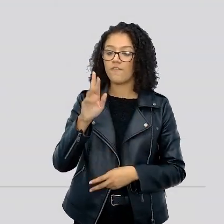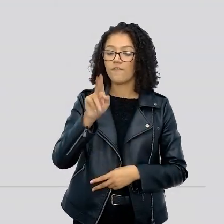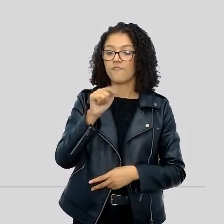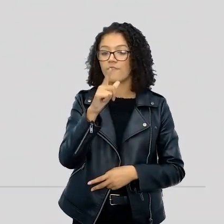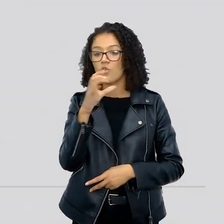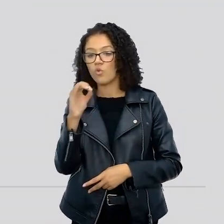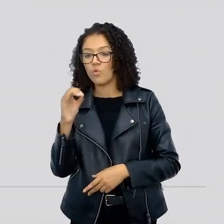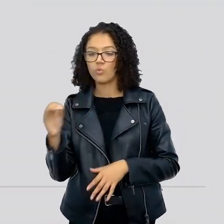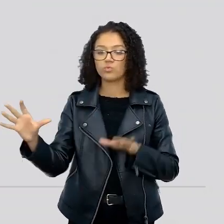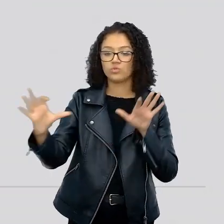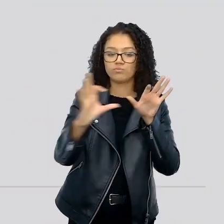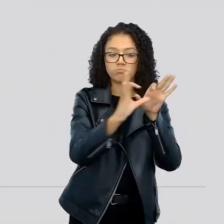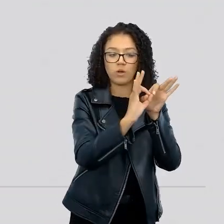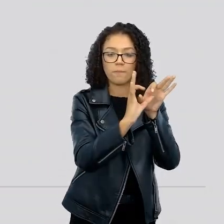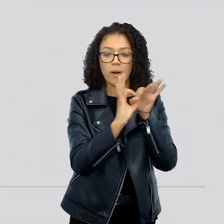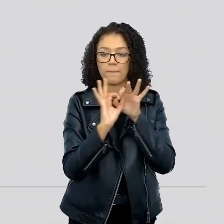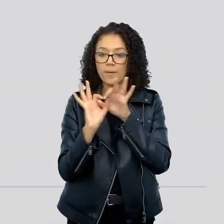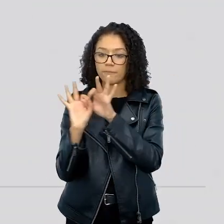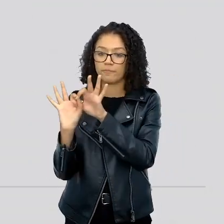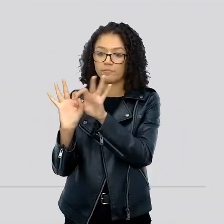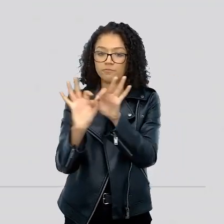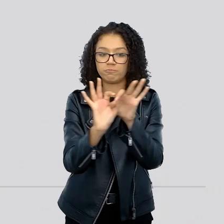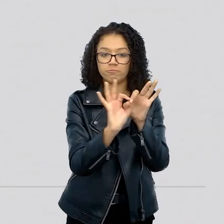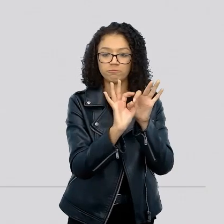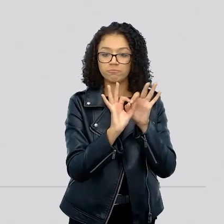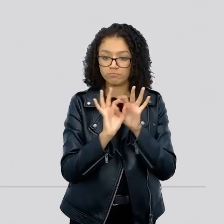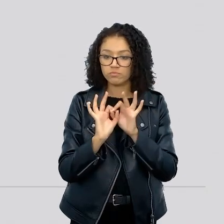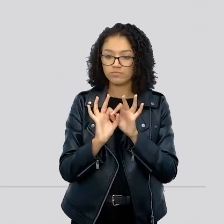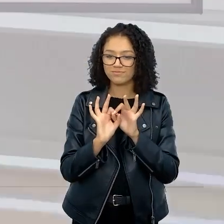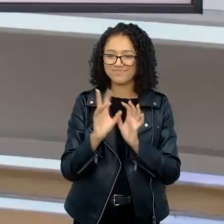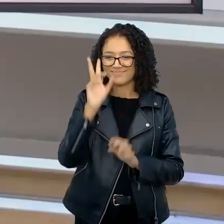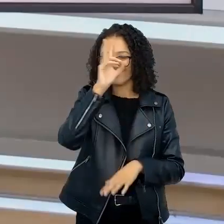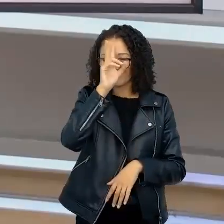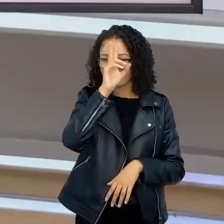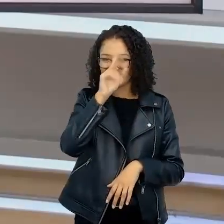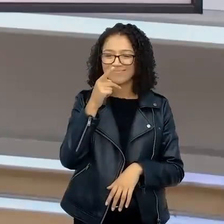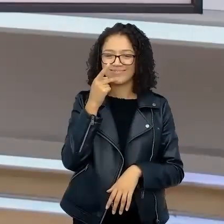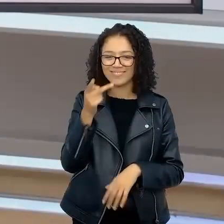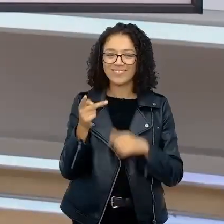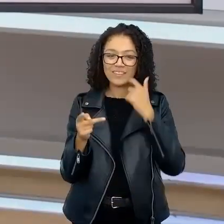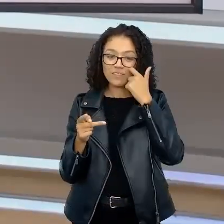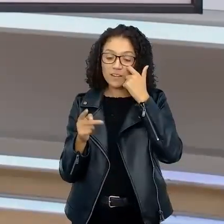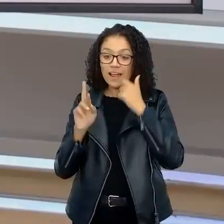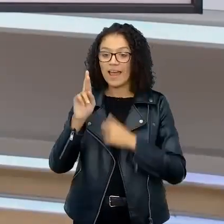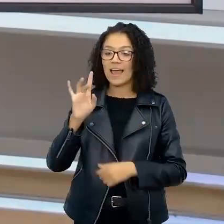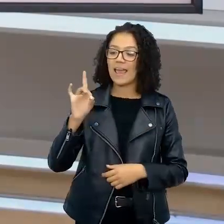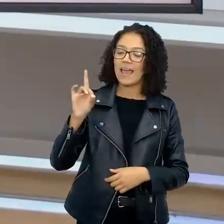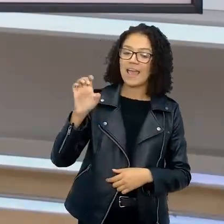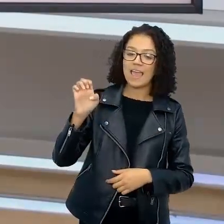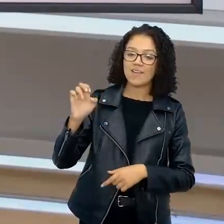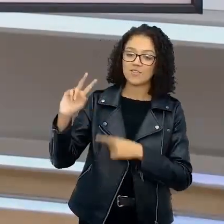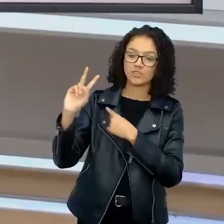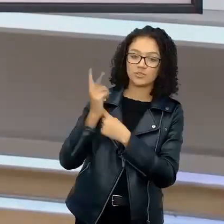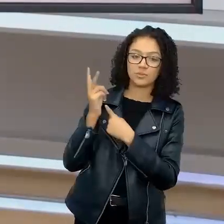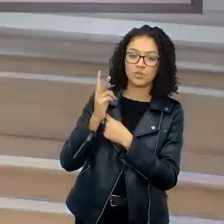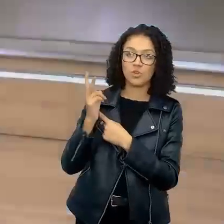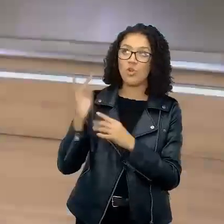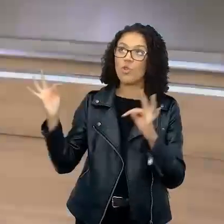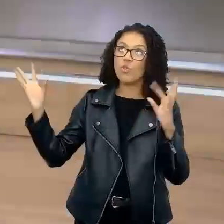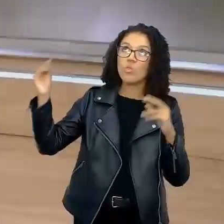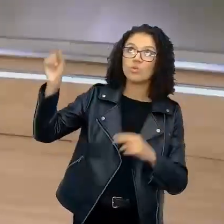tá? Fluxos integrados, ou seja, aquilo que eu falei da lei da escuta protegida, então a gente vai pensar em fluxos que garantam